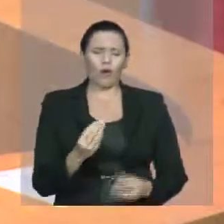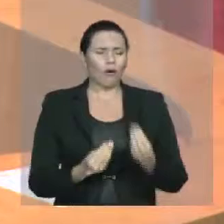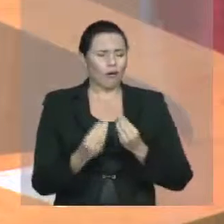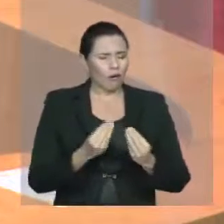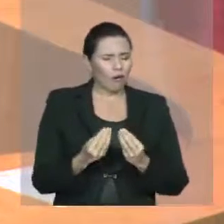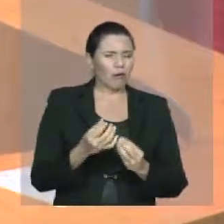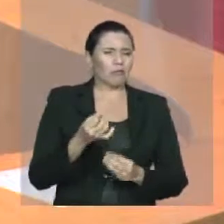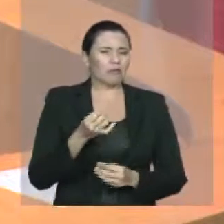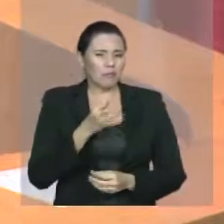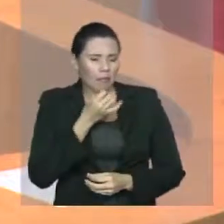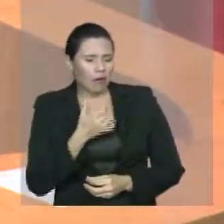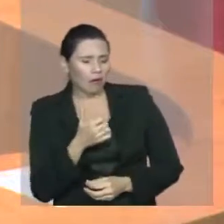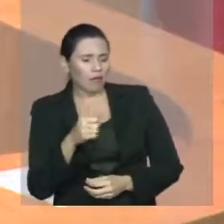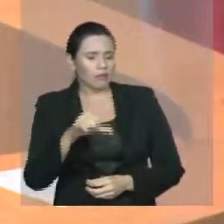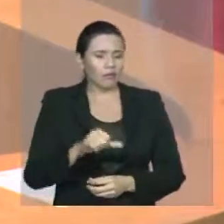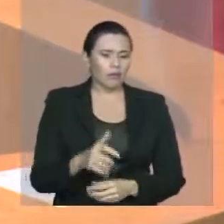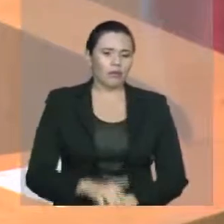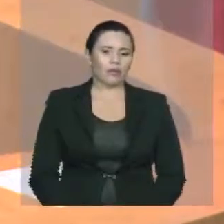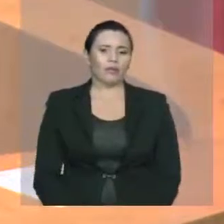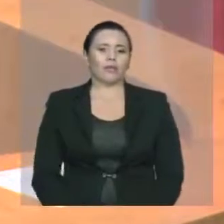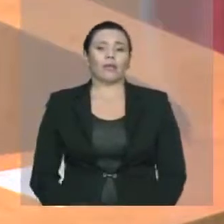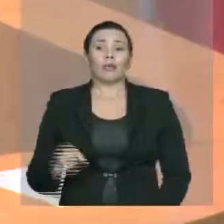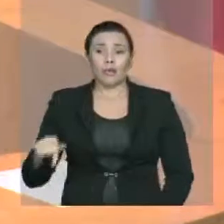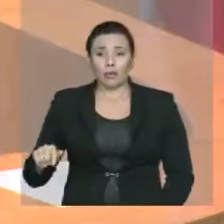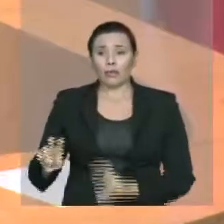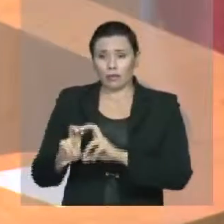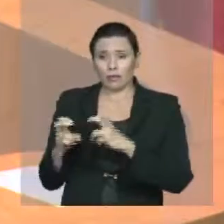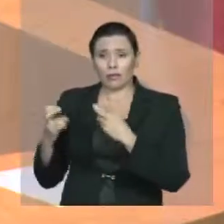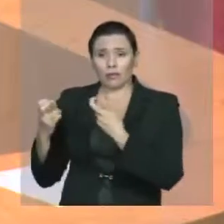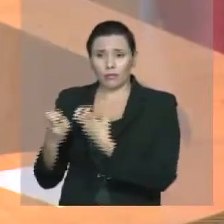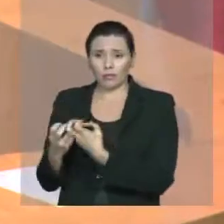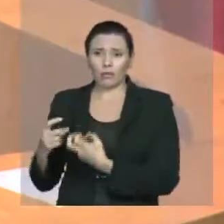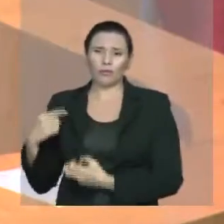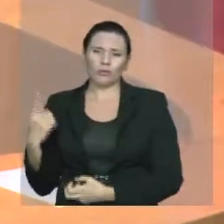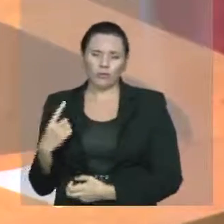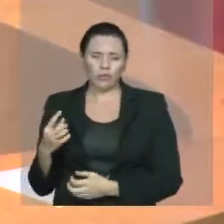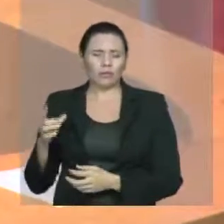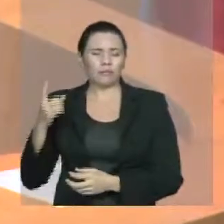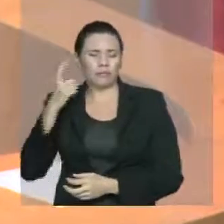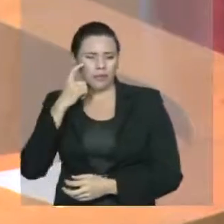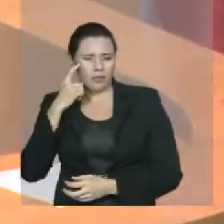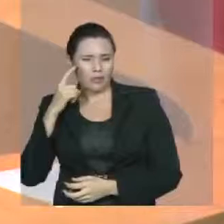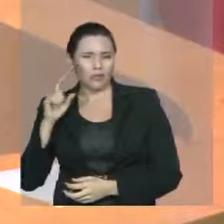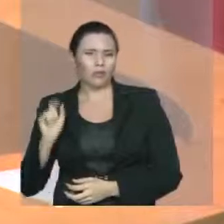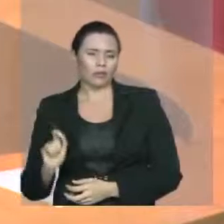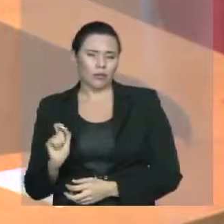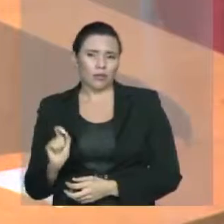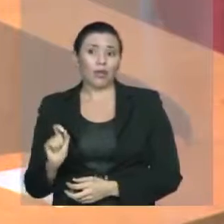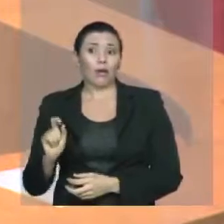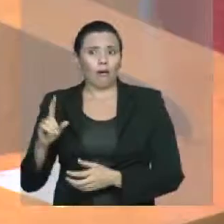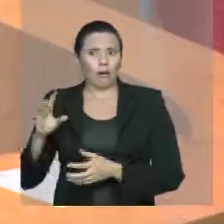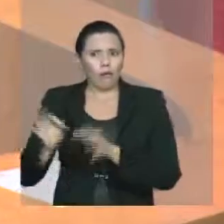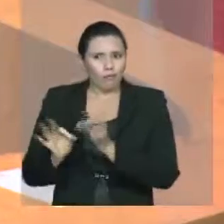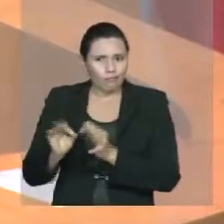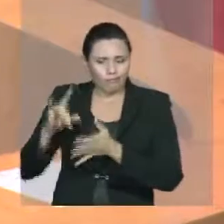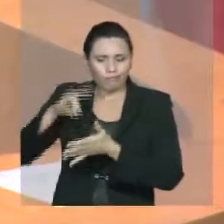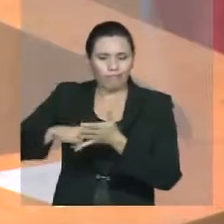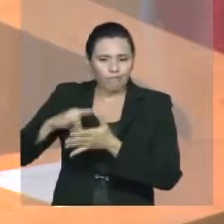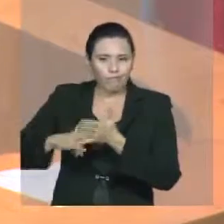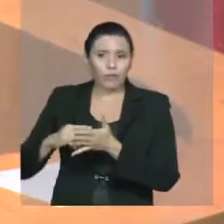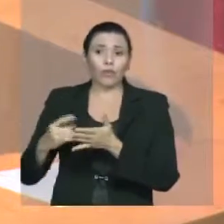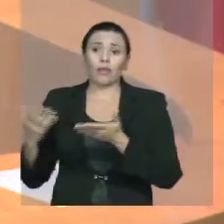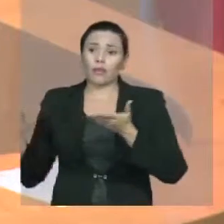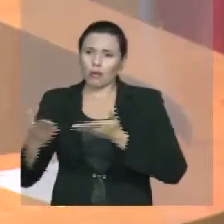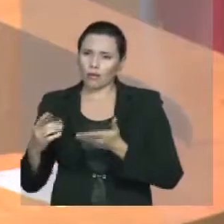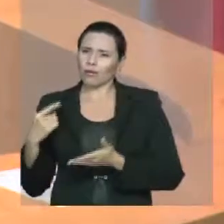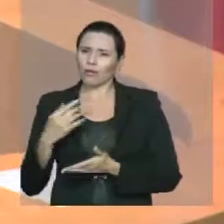e a solicitação da comissão para que os demais deputados possam assinar, possam subscrever, para que o